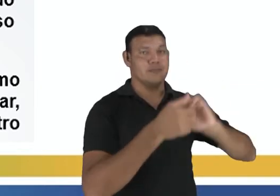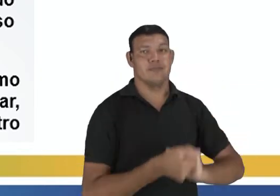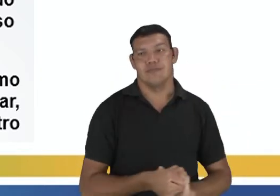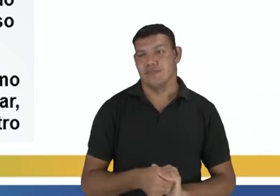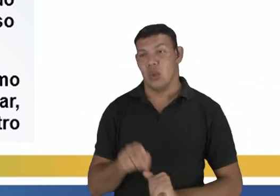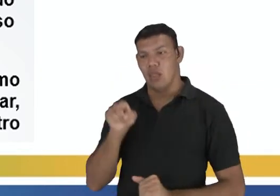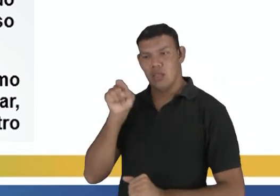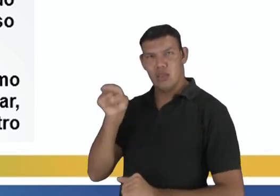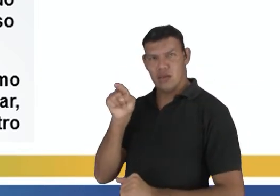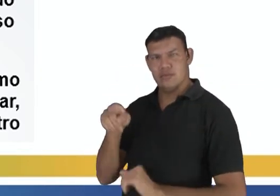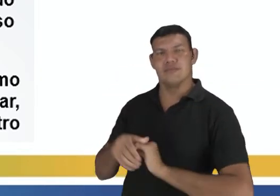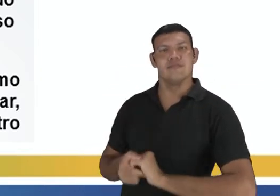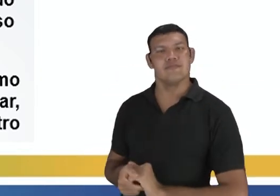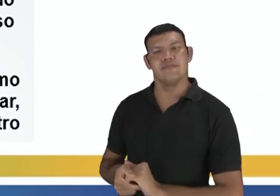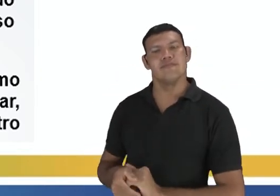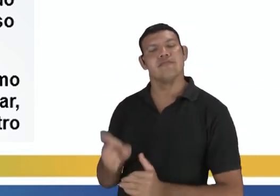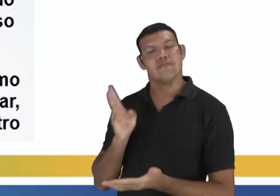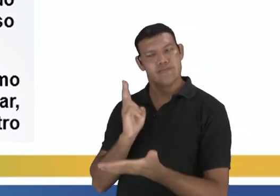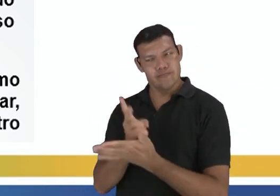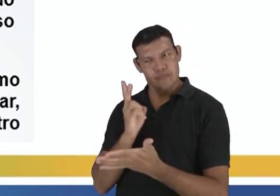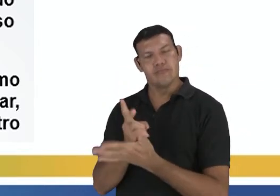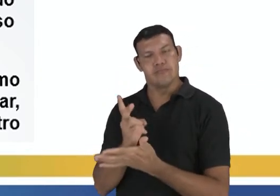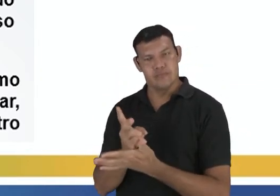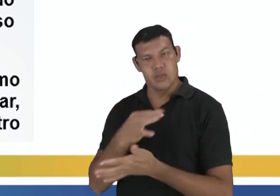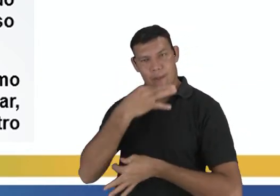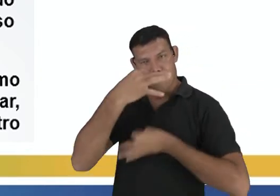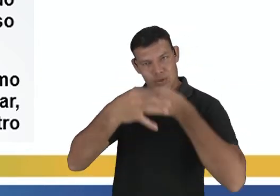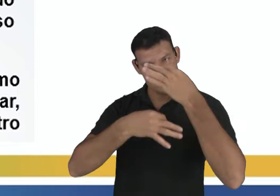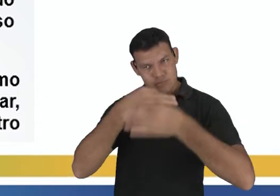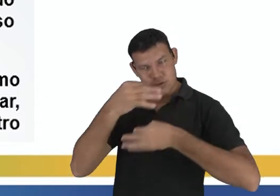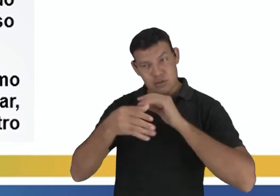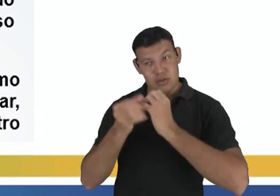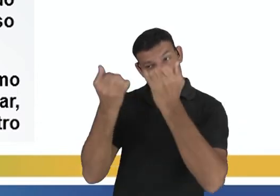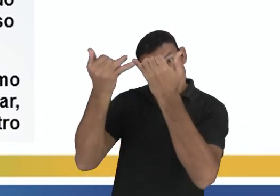Copérnico usou o mesmo argumento, mas ele falava